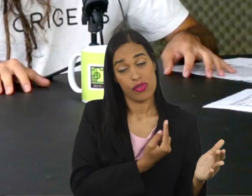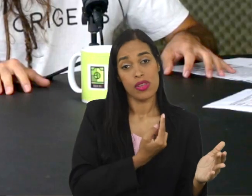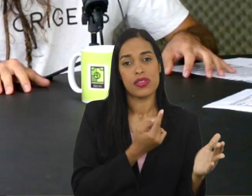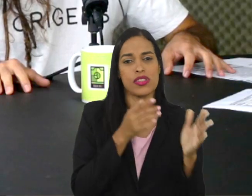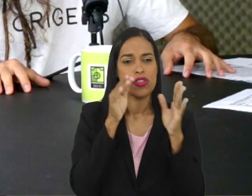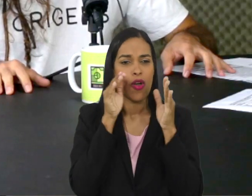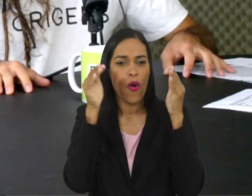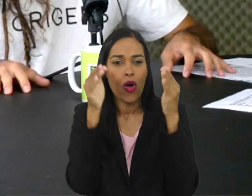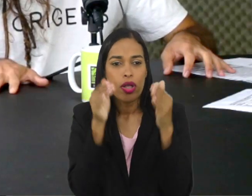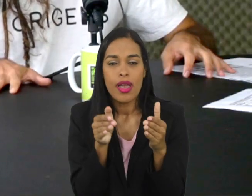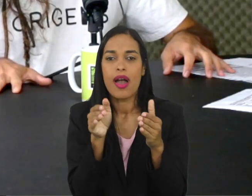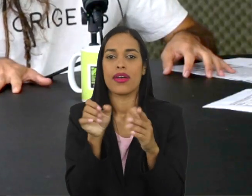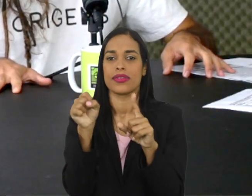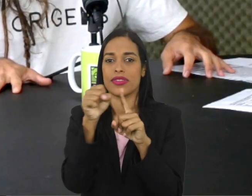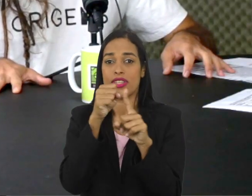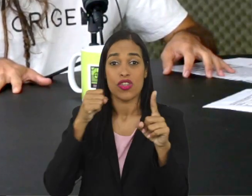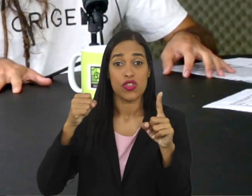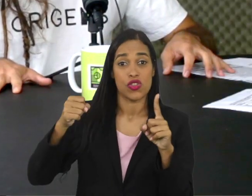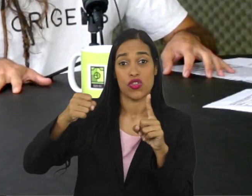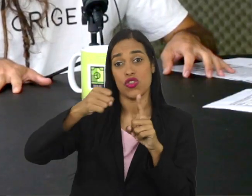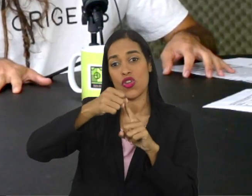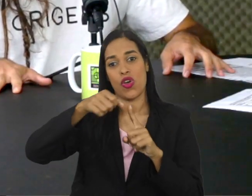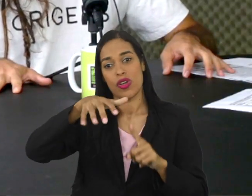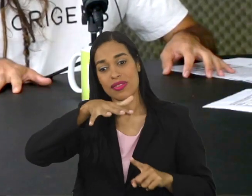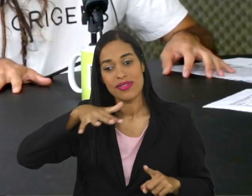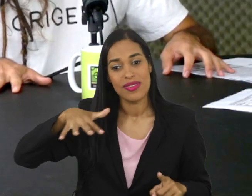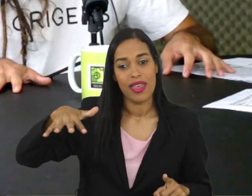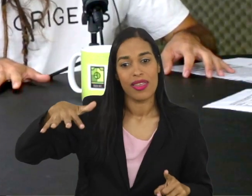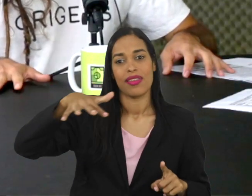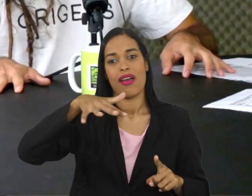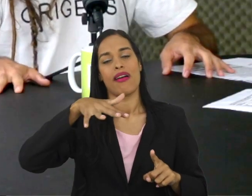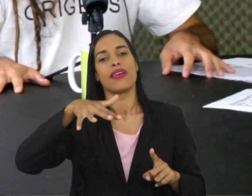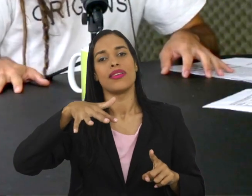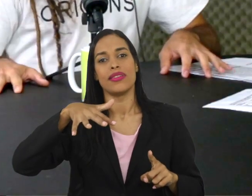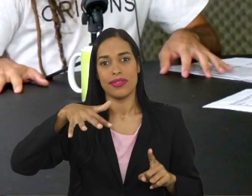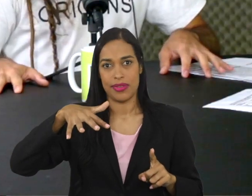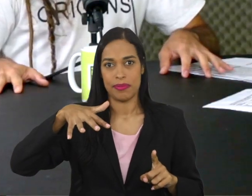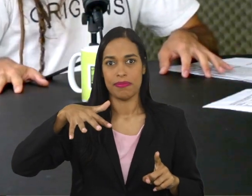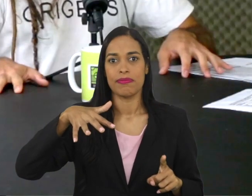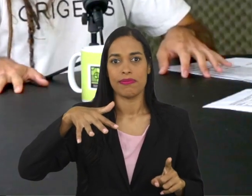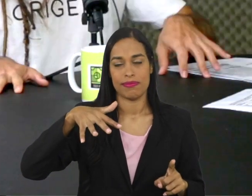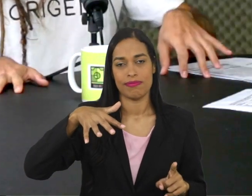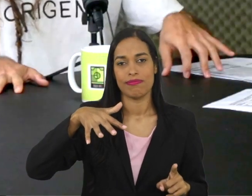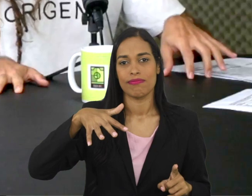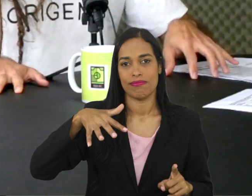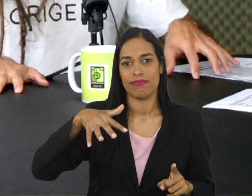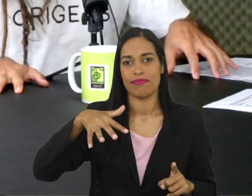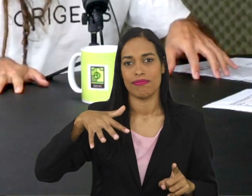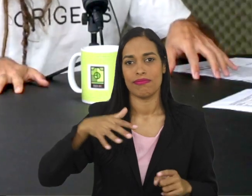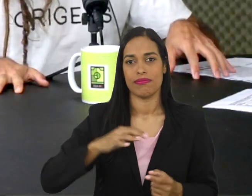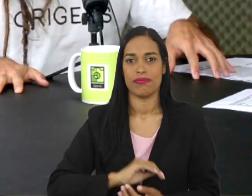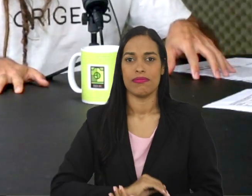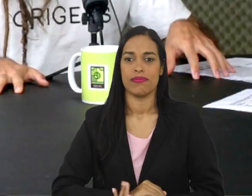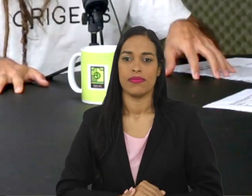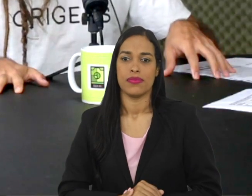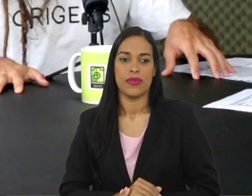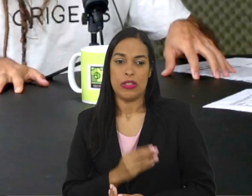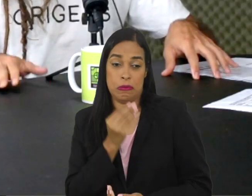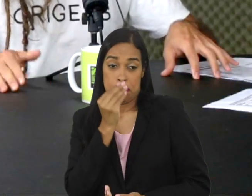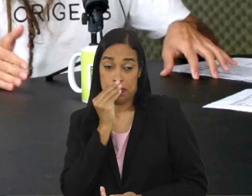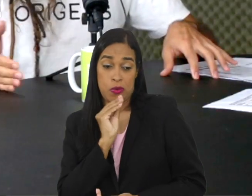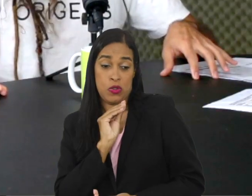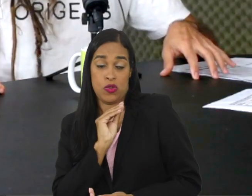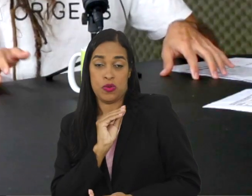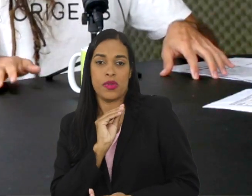olhar da sociedade, penso eu, né, de certa forma,